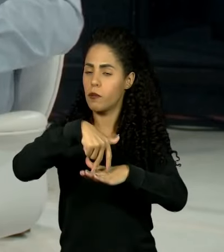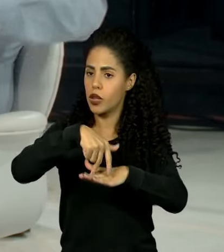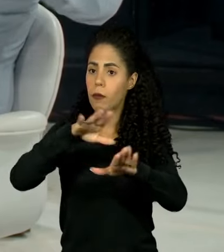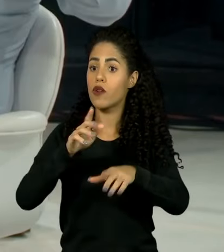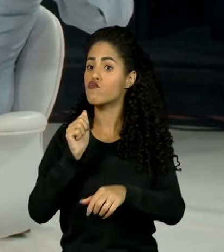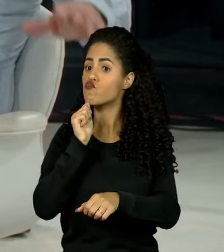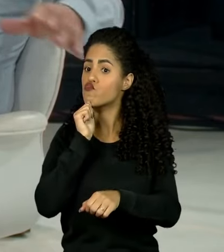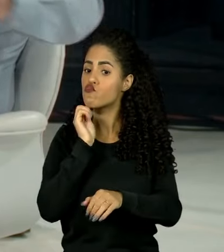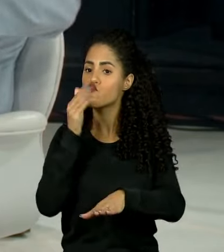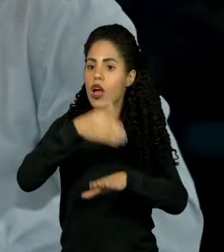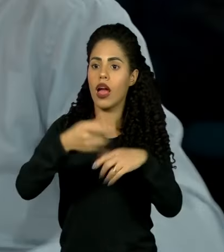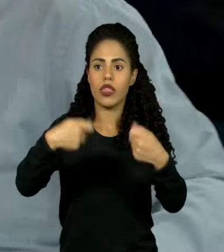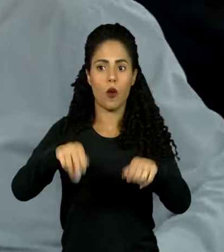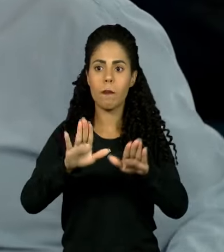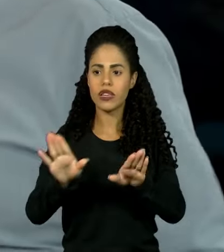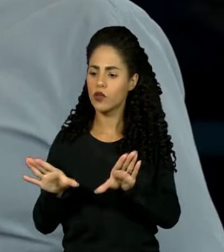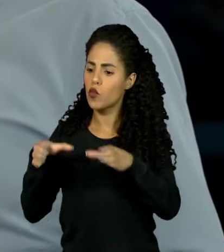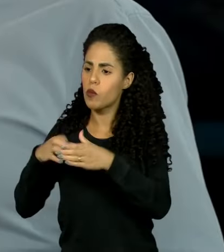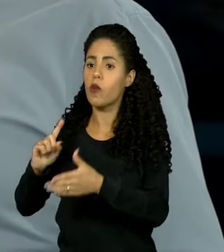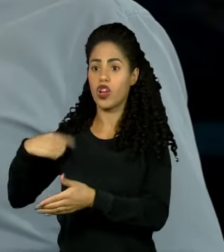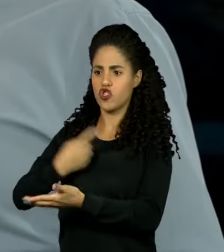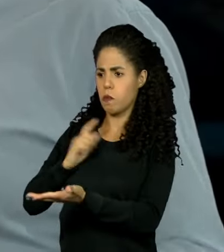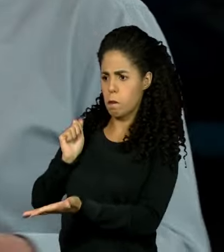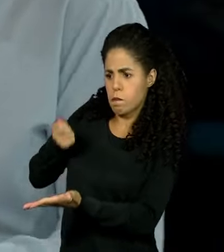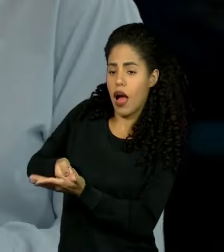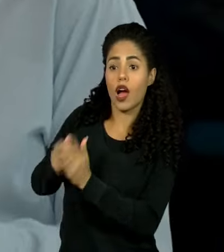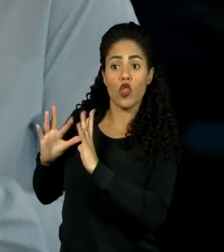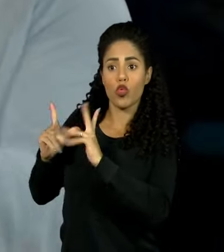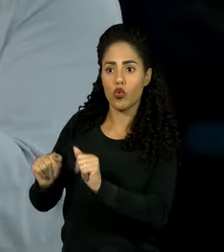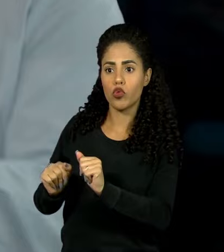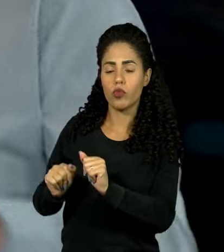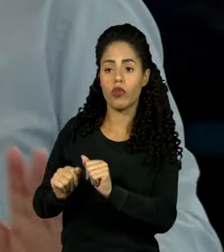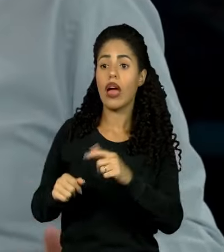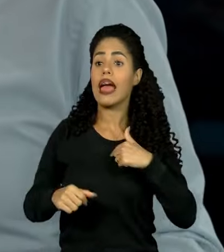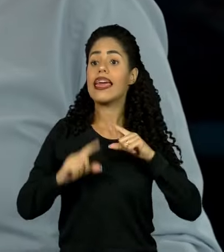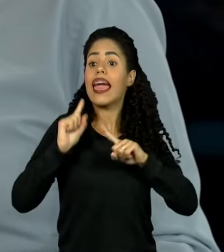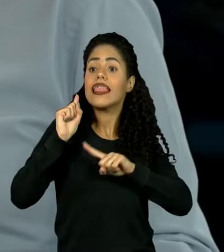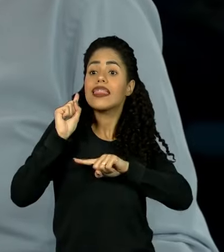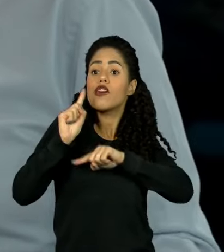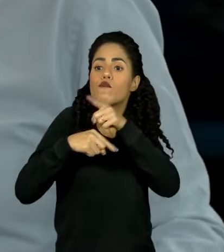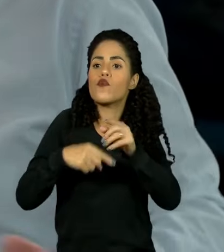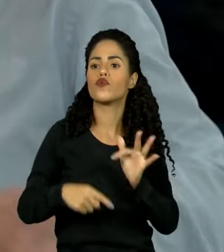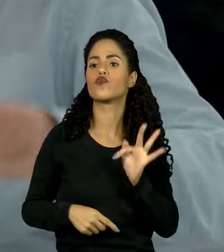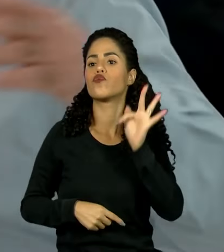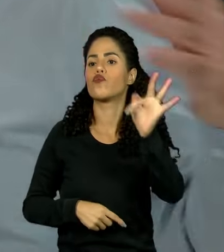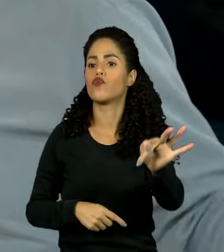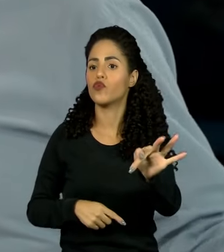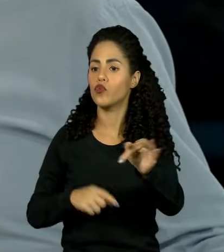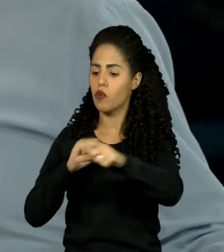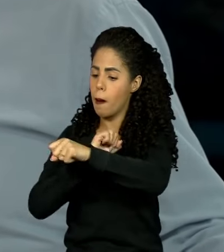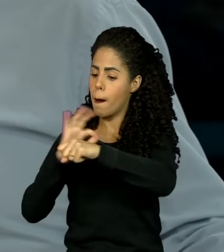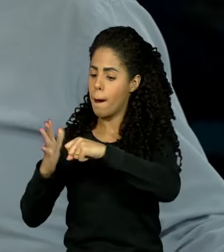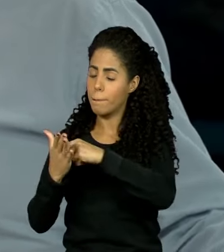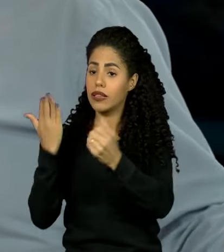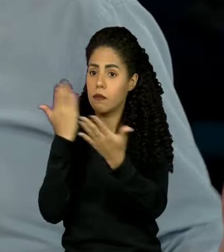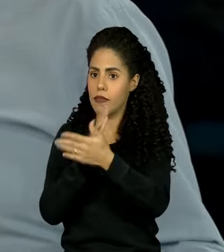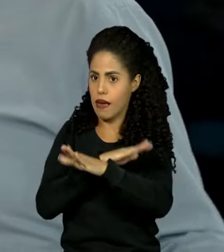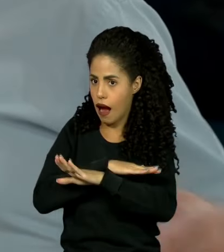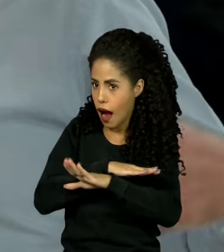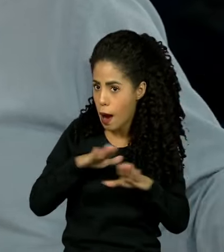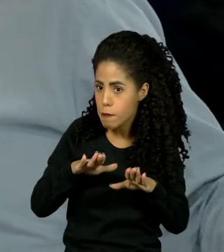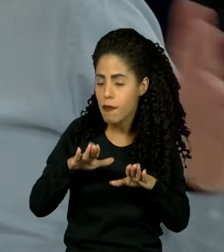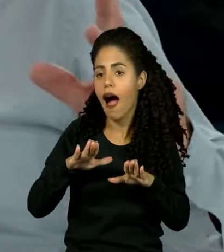você sua produção a equipe toda né e eu fico com crédito com com você para quando a pandemia